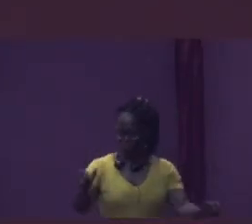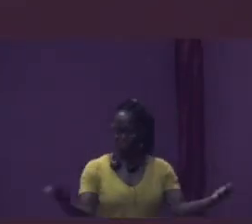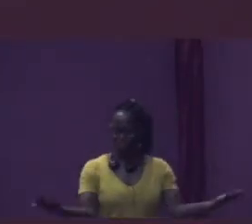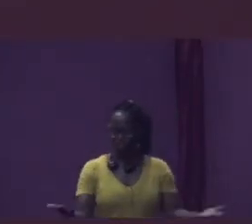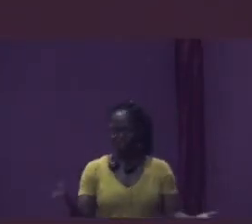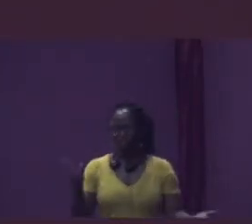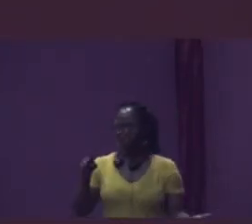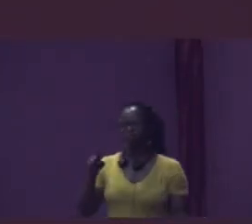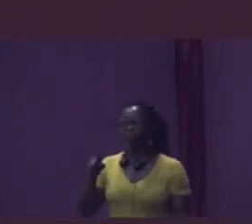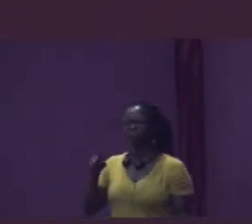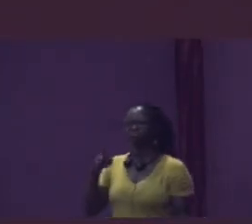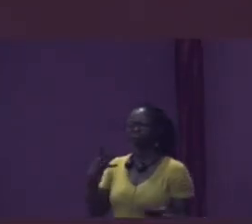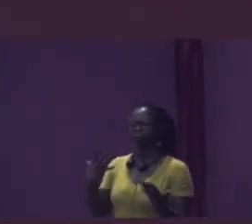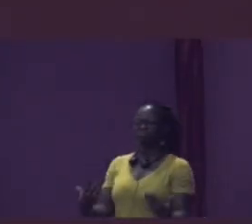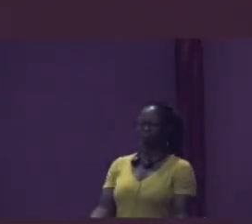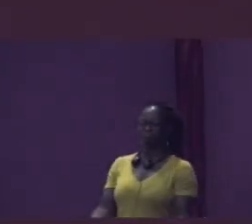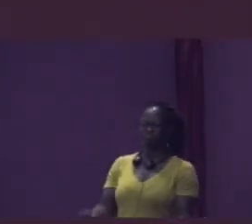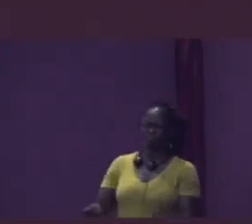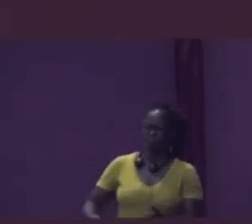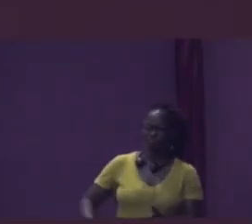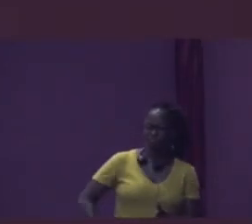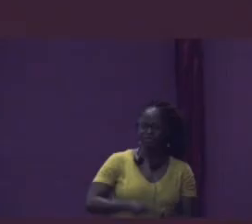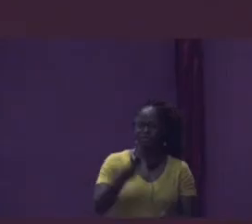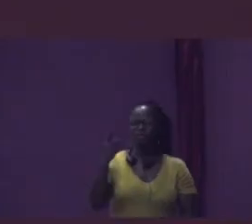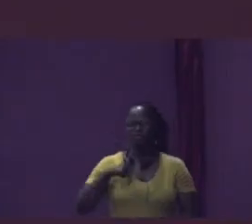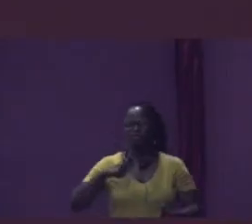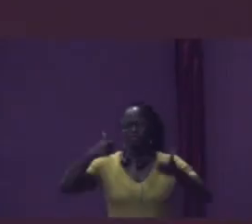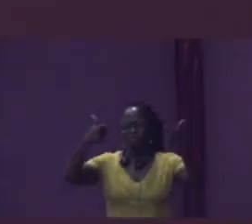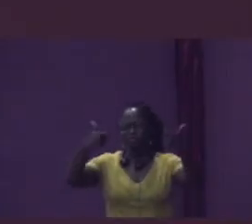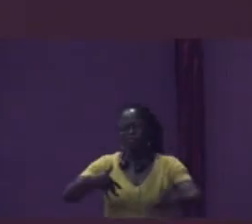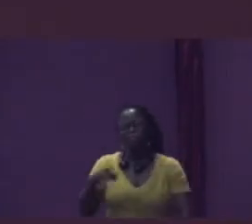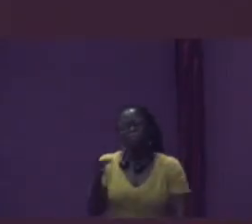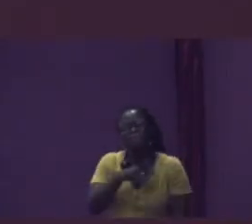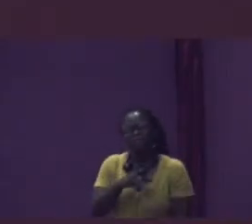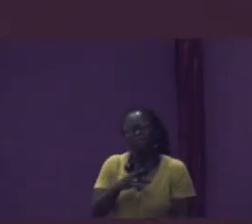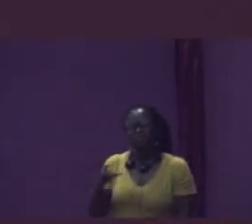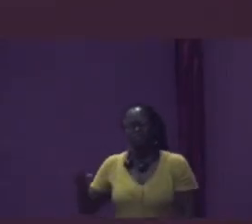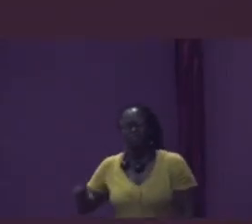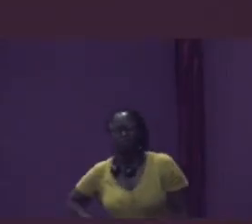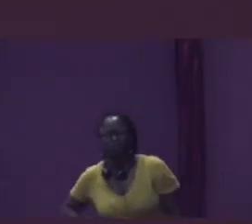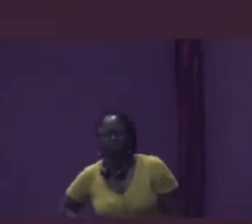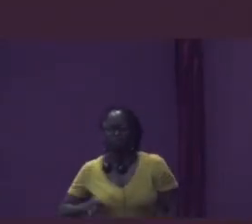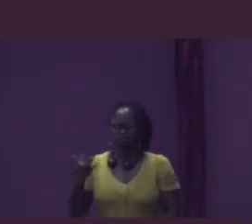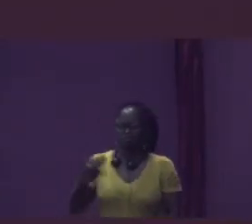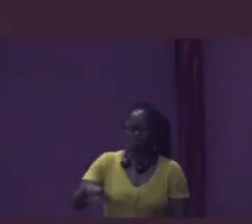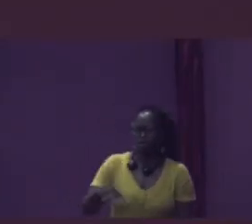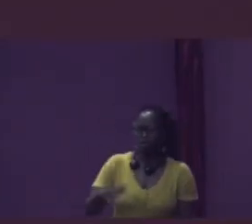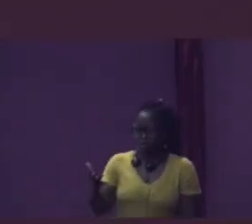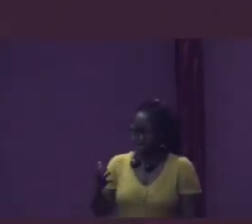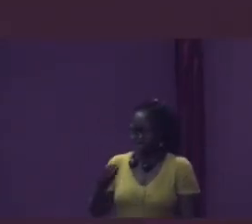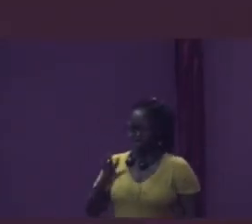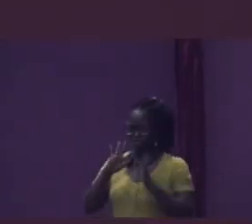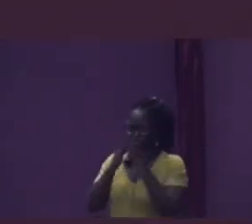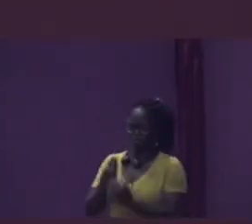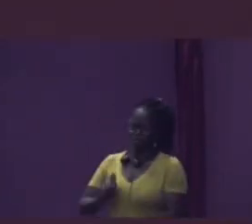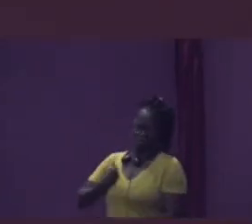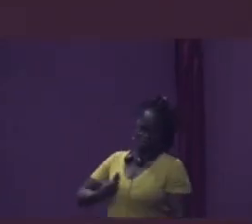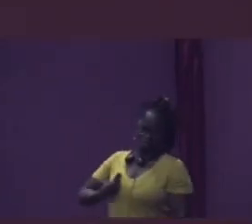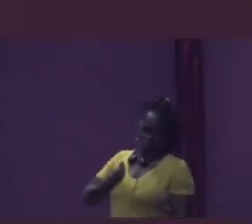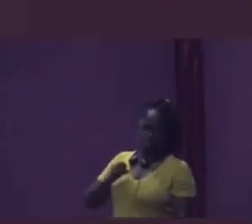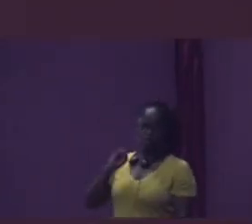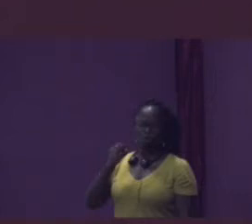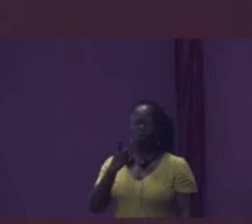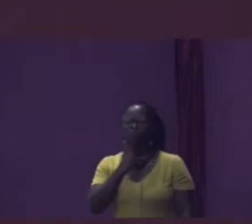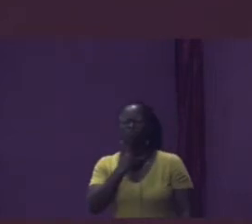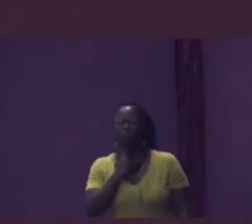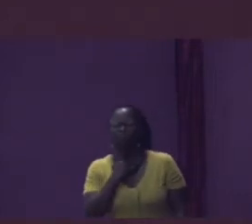para um reconhecimento das cesáreas justificadas pelo medo da dor, desejo de participação de um membro da família ou até mesmo desejo de